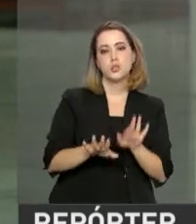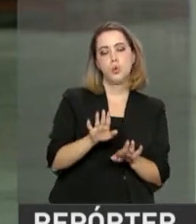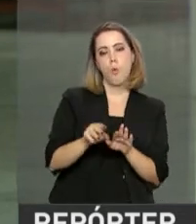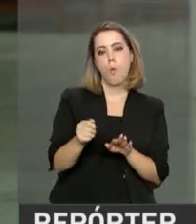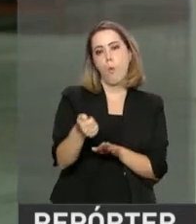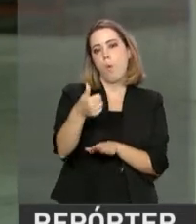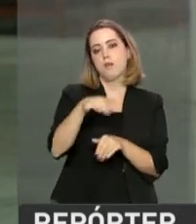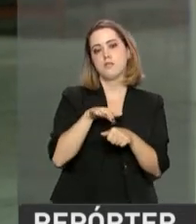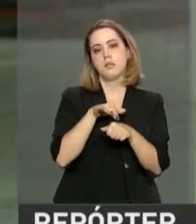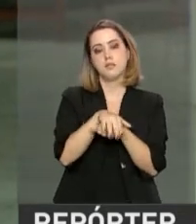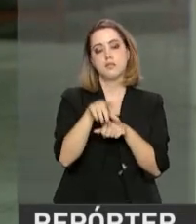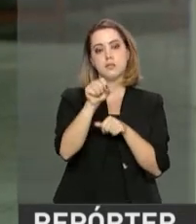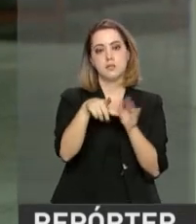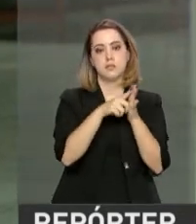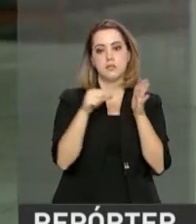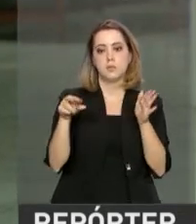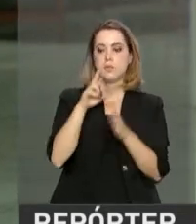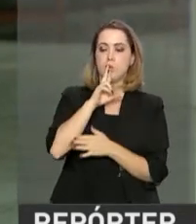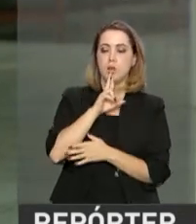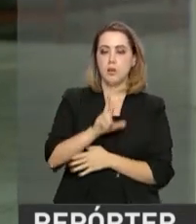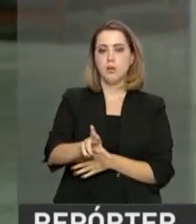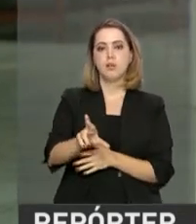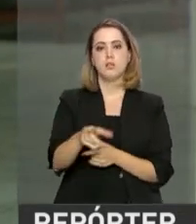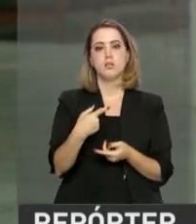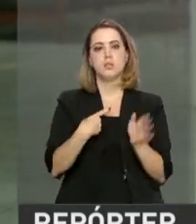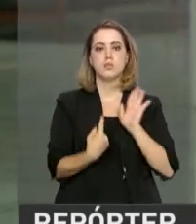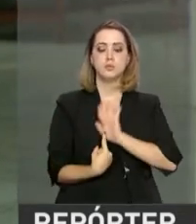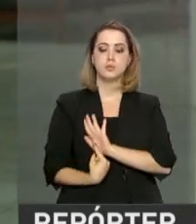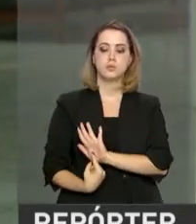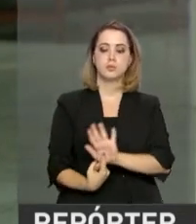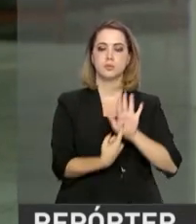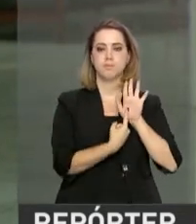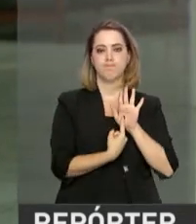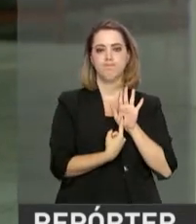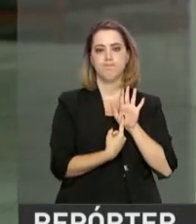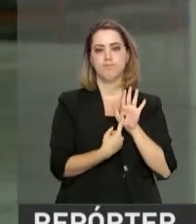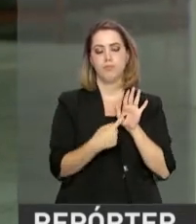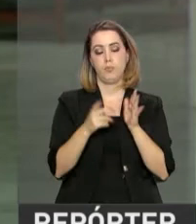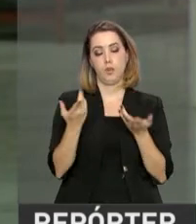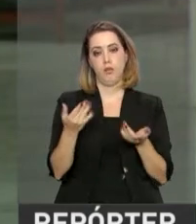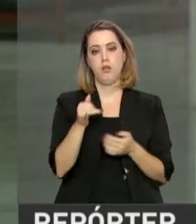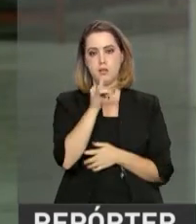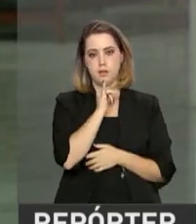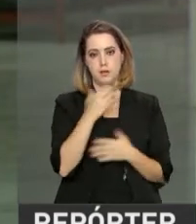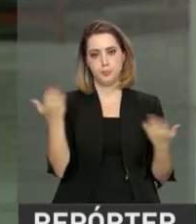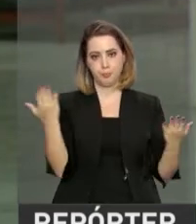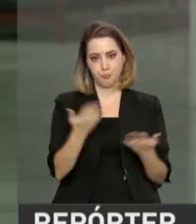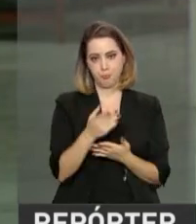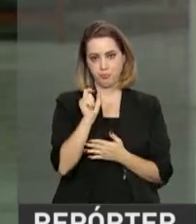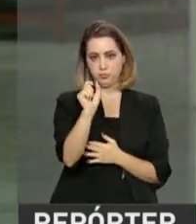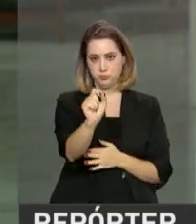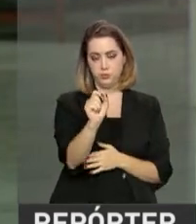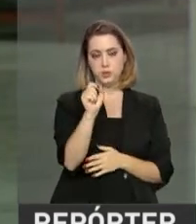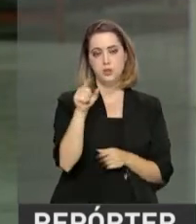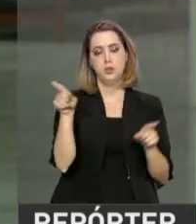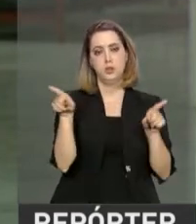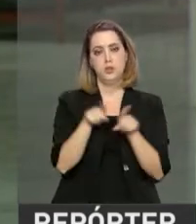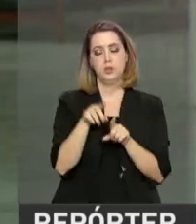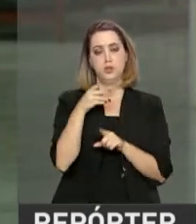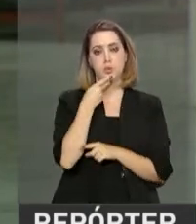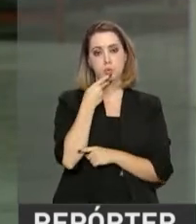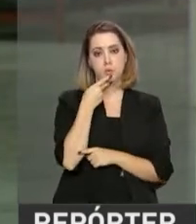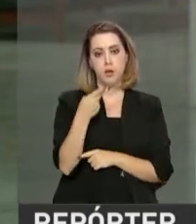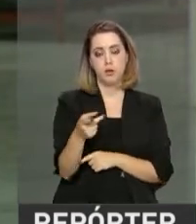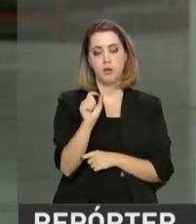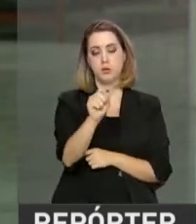do planalto essas respostas vão ser apresentadas à imprensa por exemplo o porta voz alexandre paróquia disse